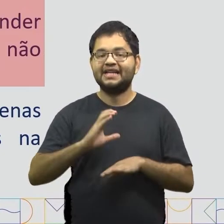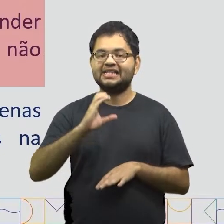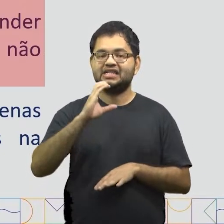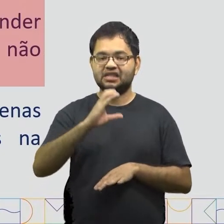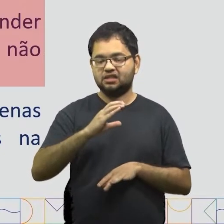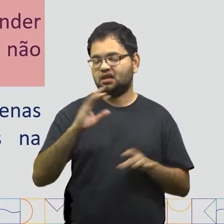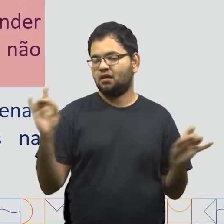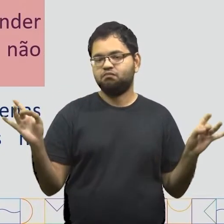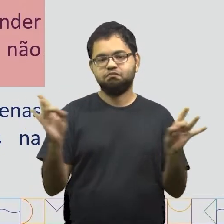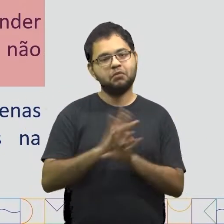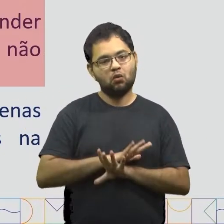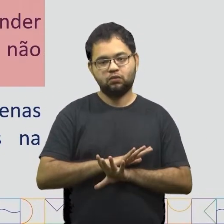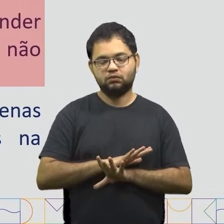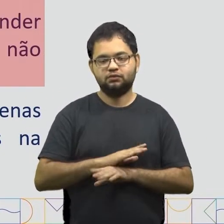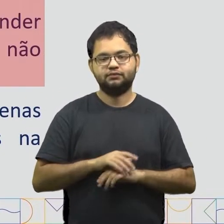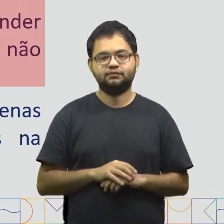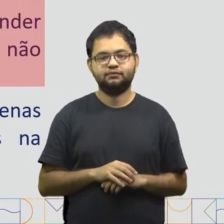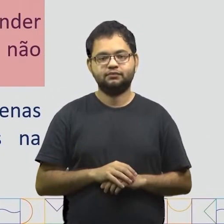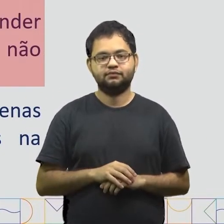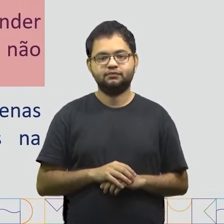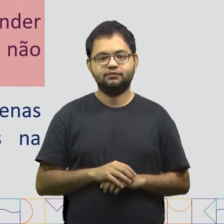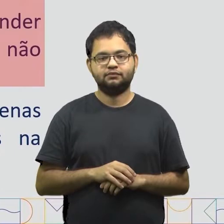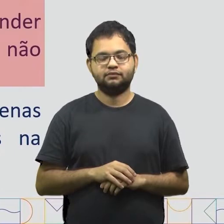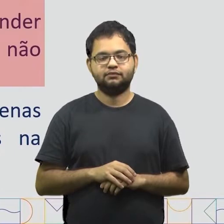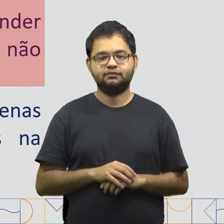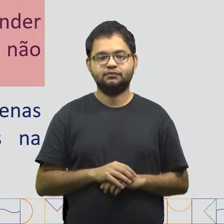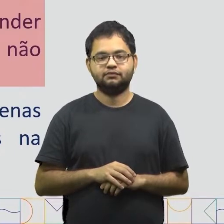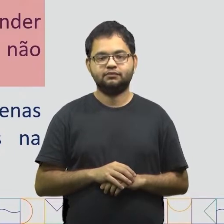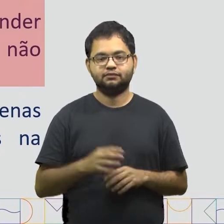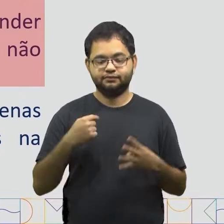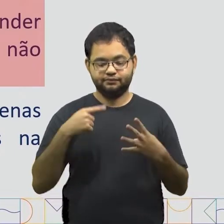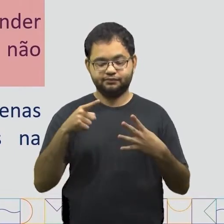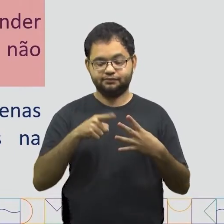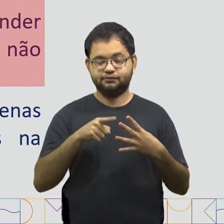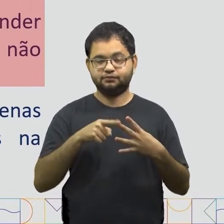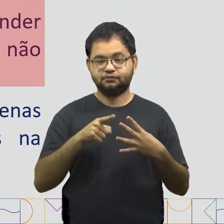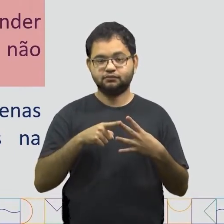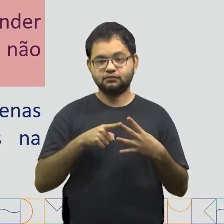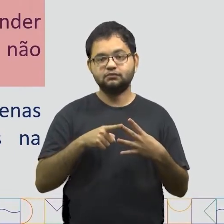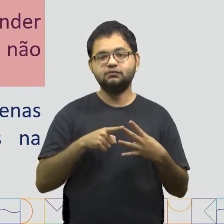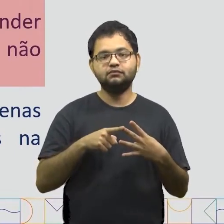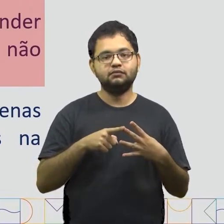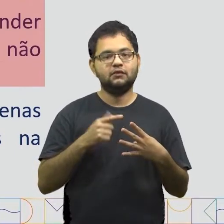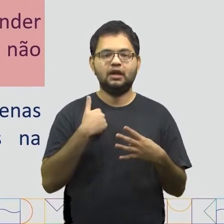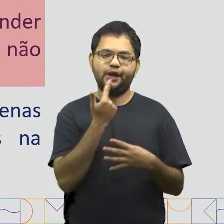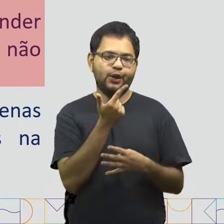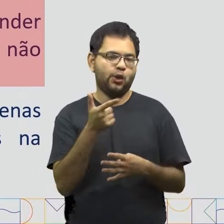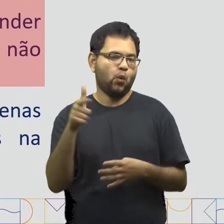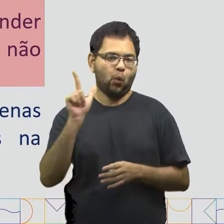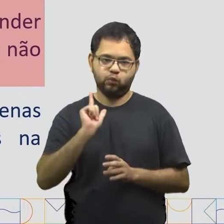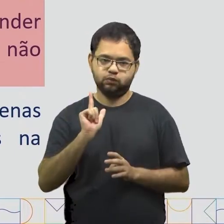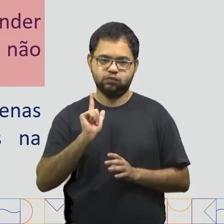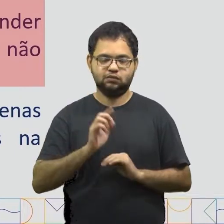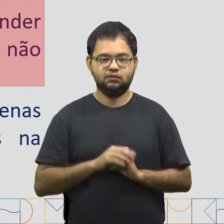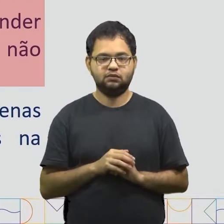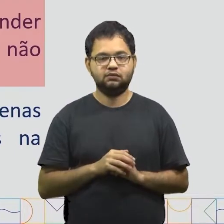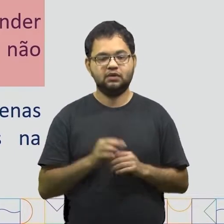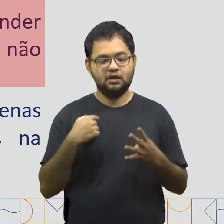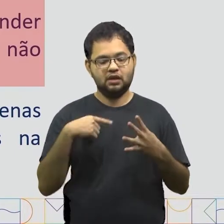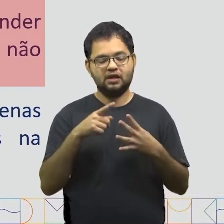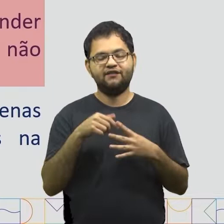alternativas e traz as duas juntas E a resposta correta já alternativa B vai no outro sentido